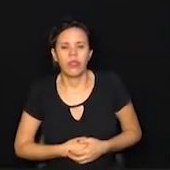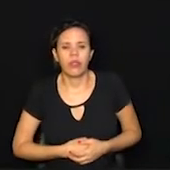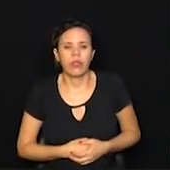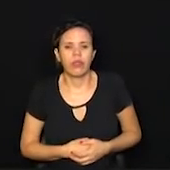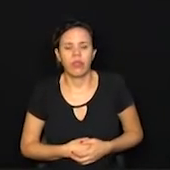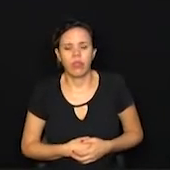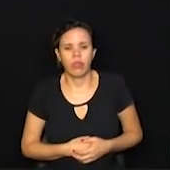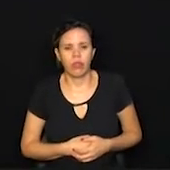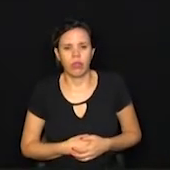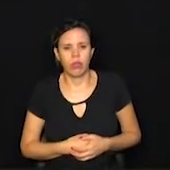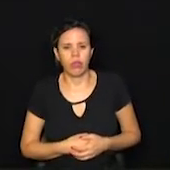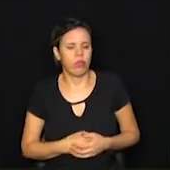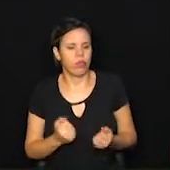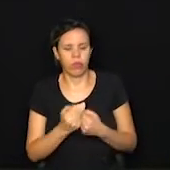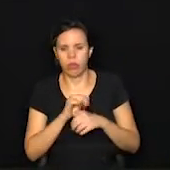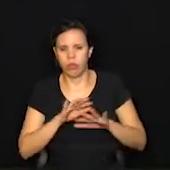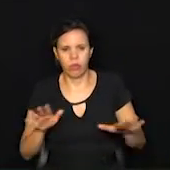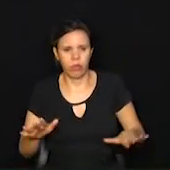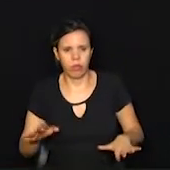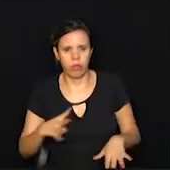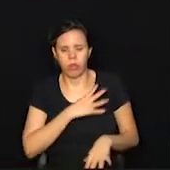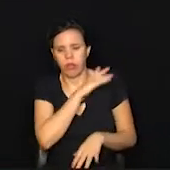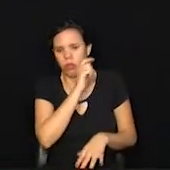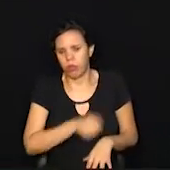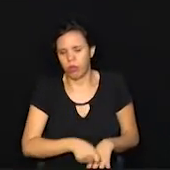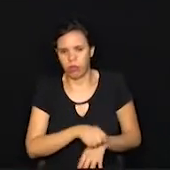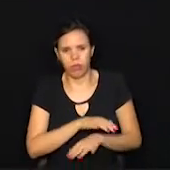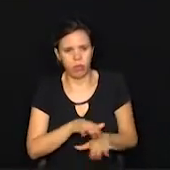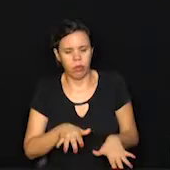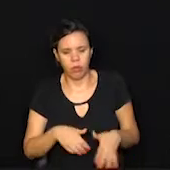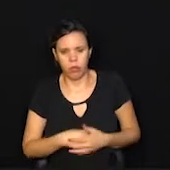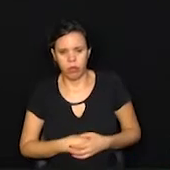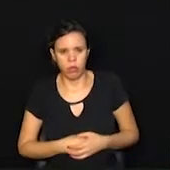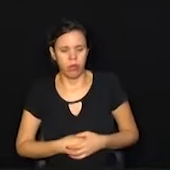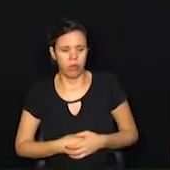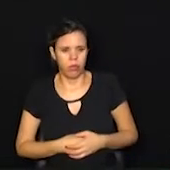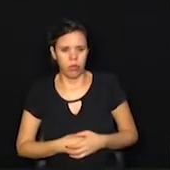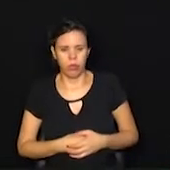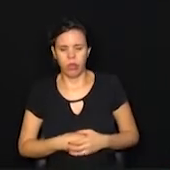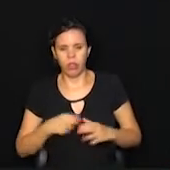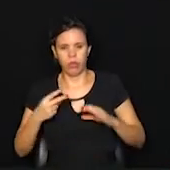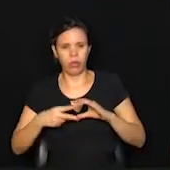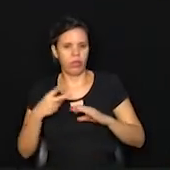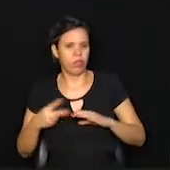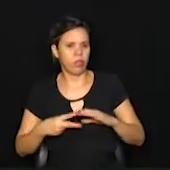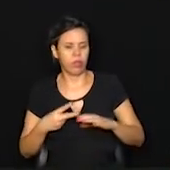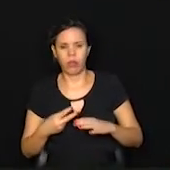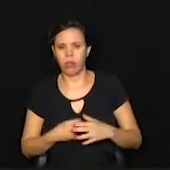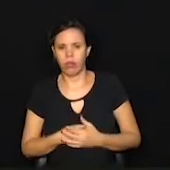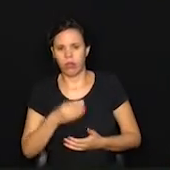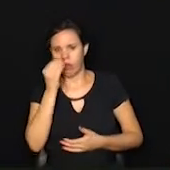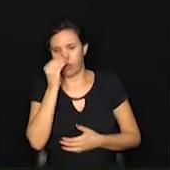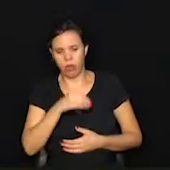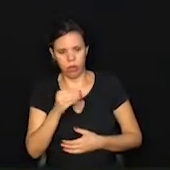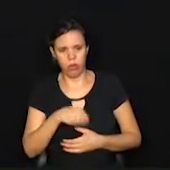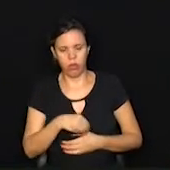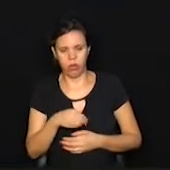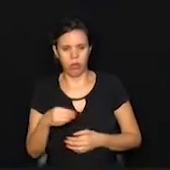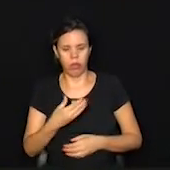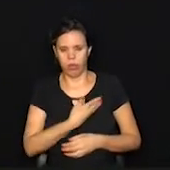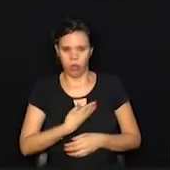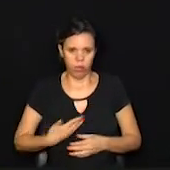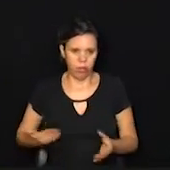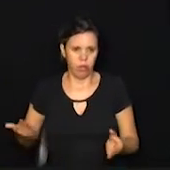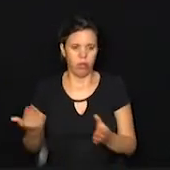apoiavam mais o que é ditadura estava fazendo Oi e a Câmara nega licença para que o governo processo